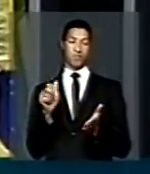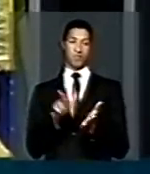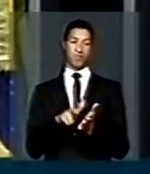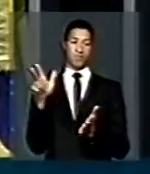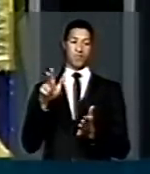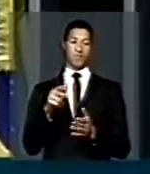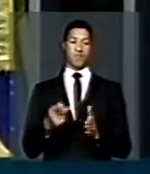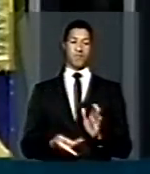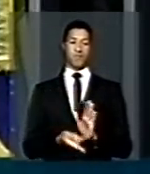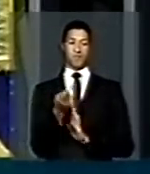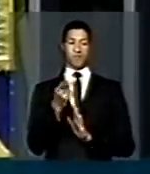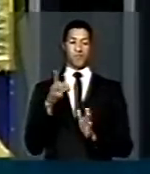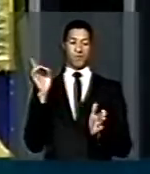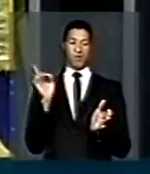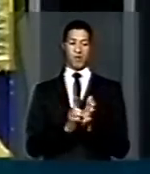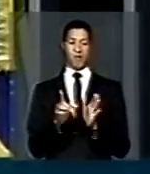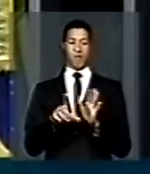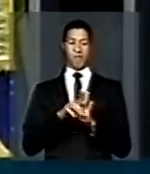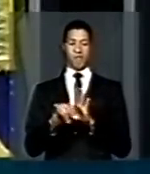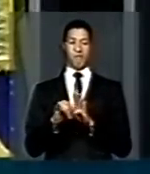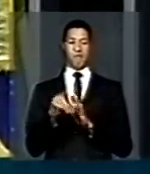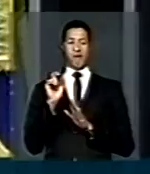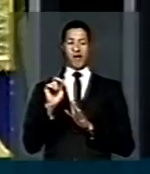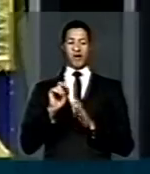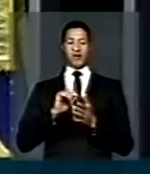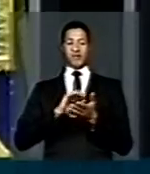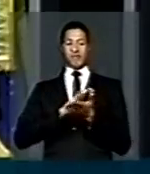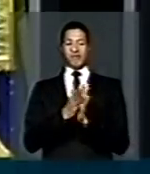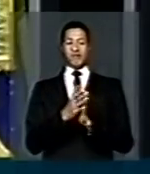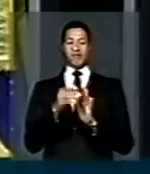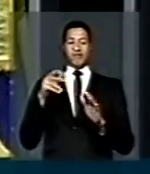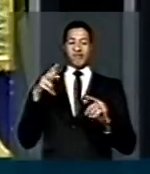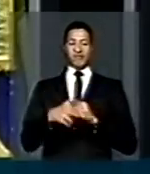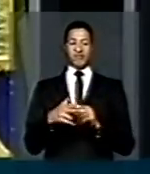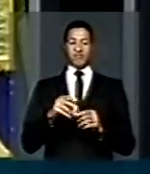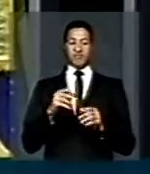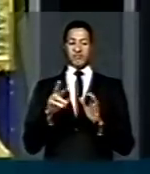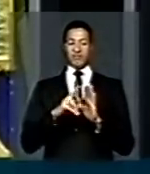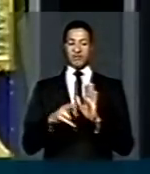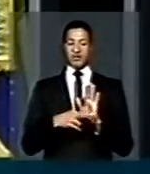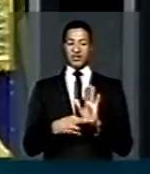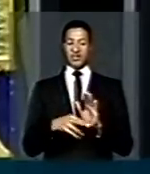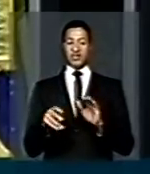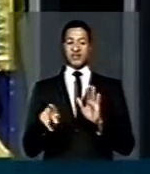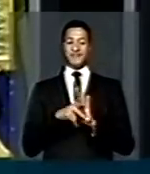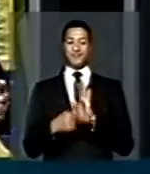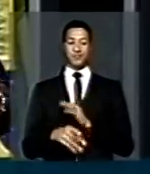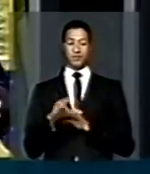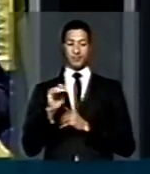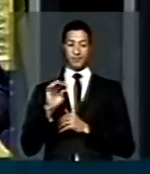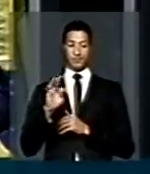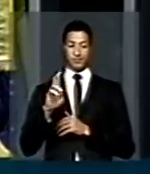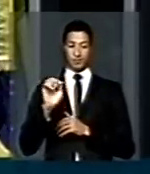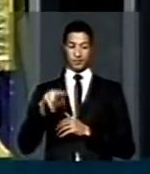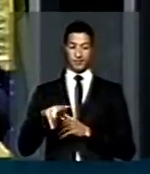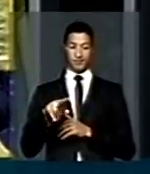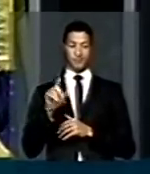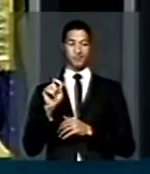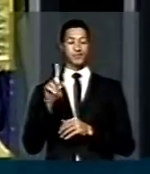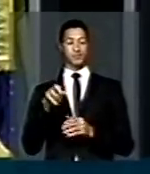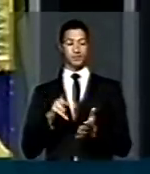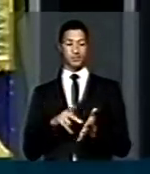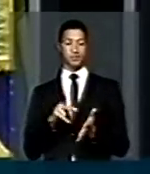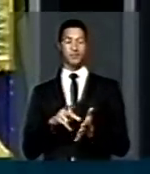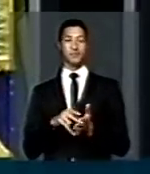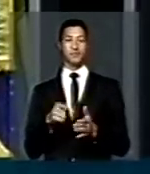o projeto de decreto legislativo que susta a resolu que na verdade é uma